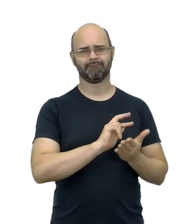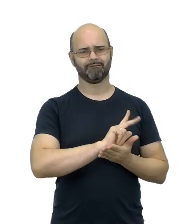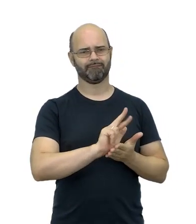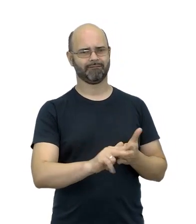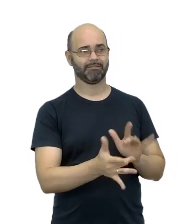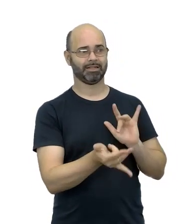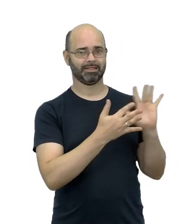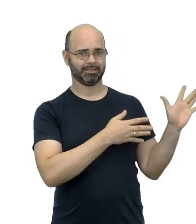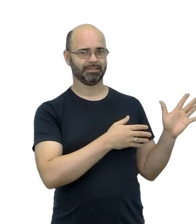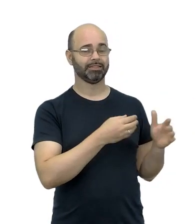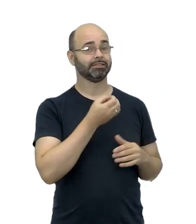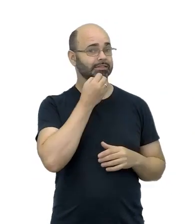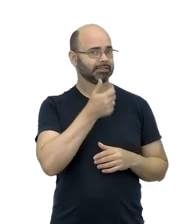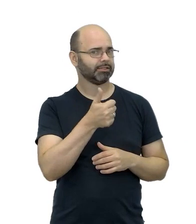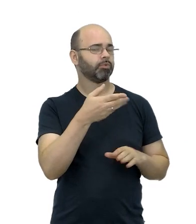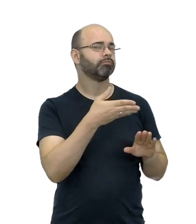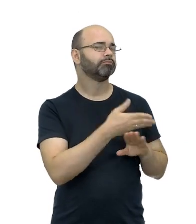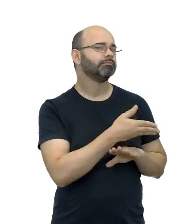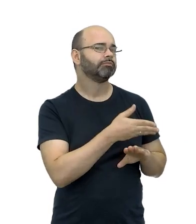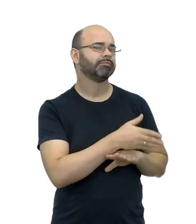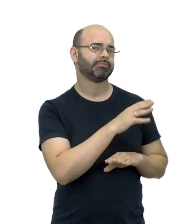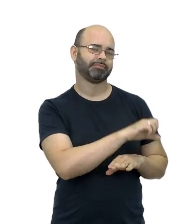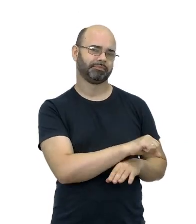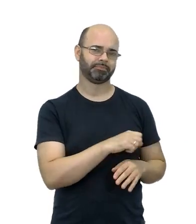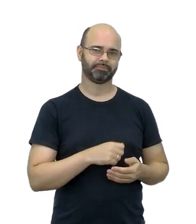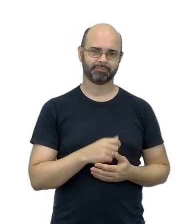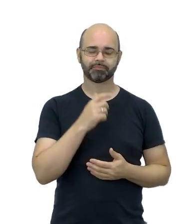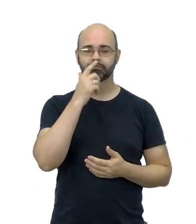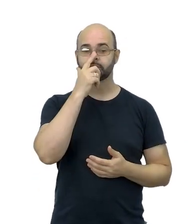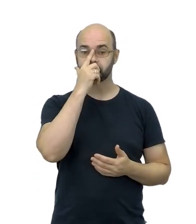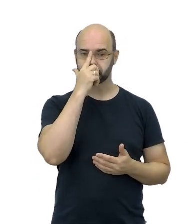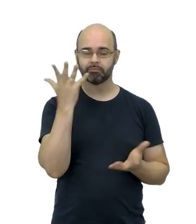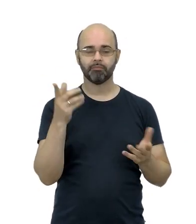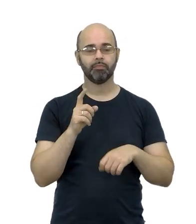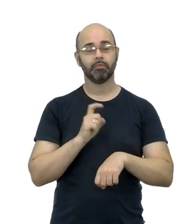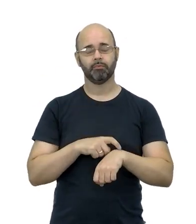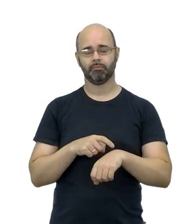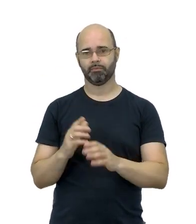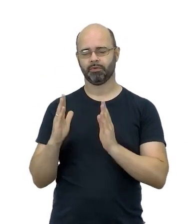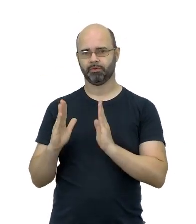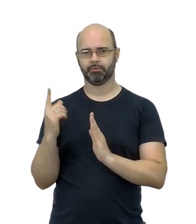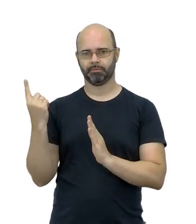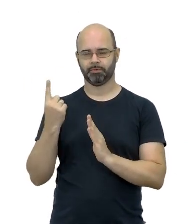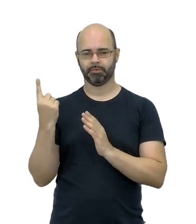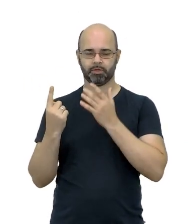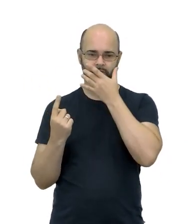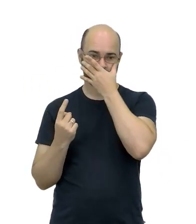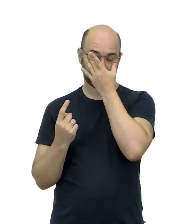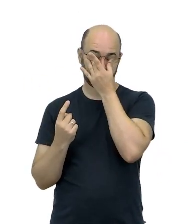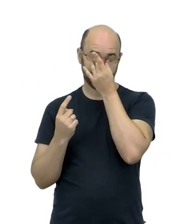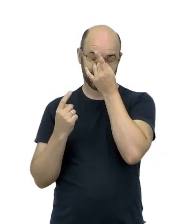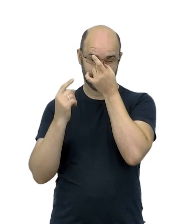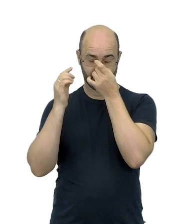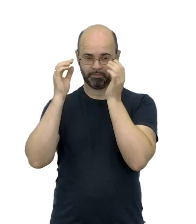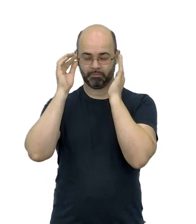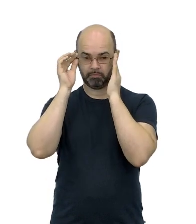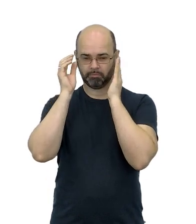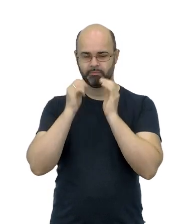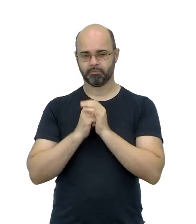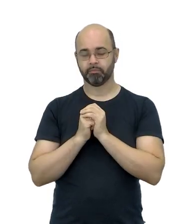ok? Então nós vamos lá para o nosso primeiro momento, que nós vamos retomar, então, os